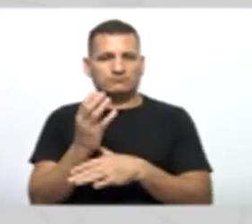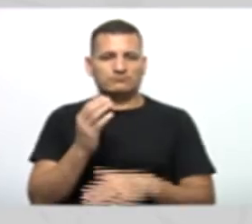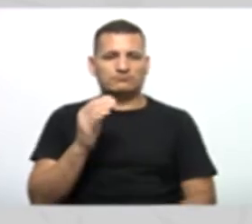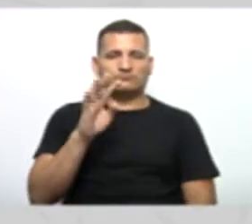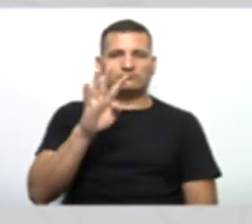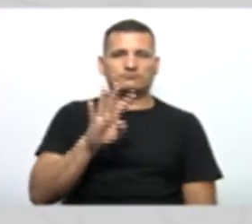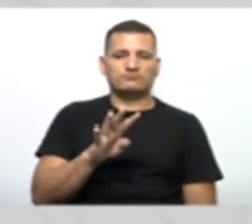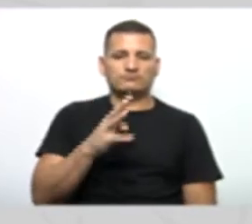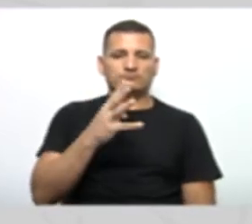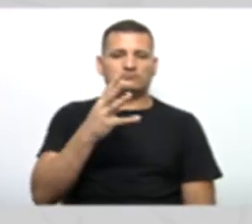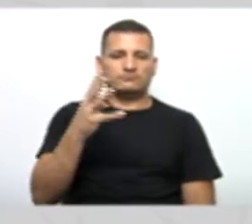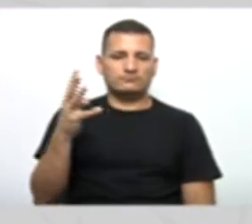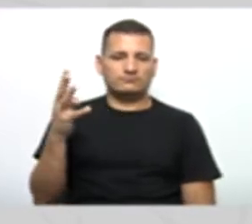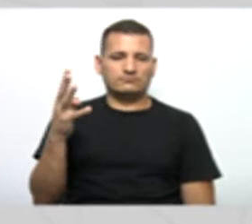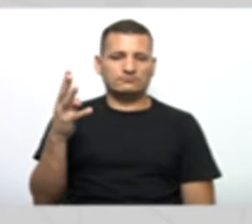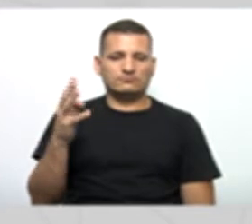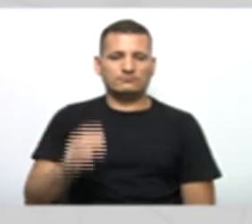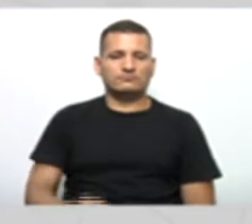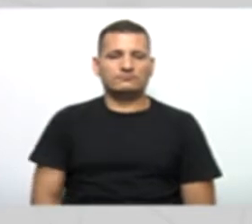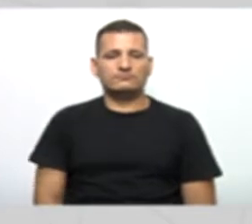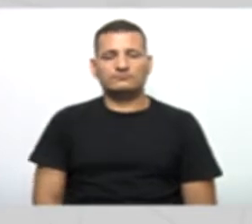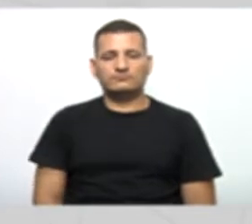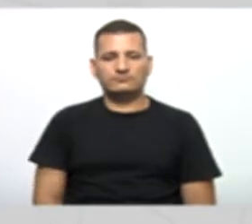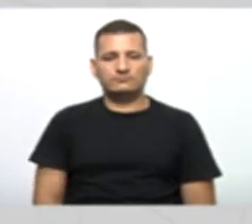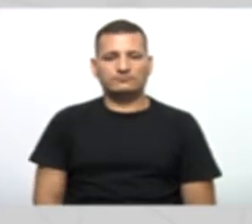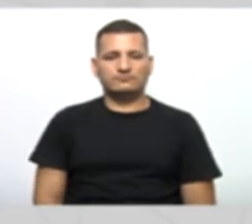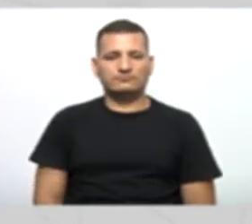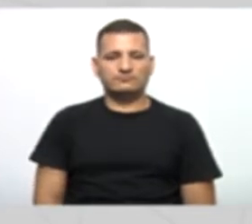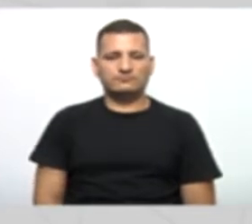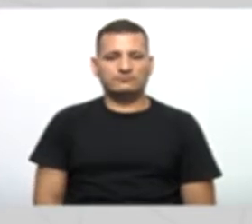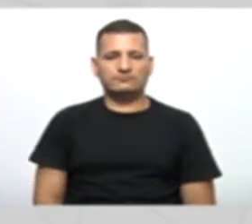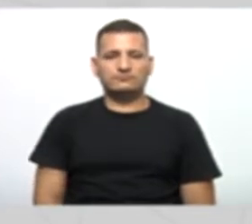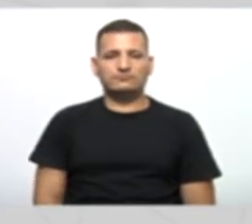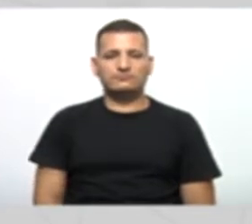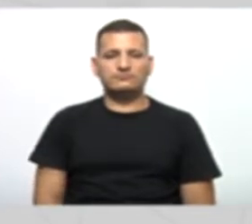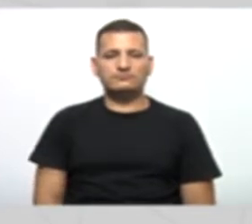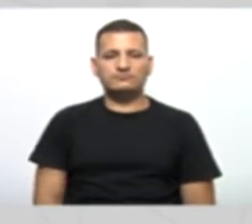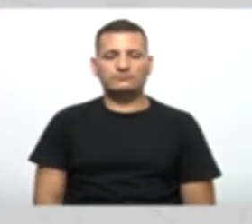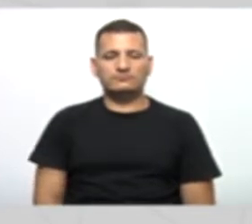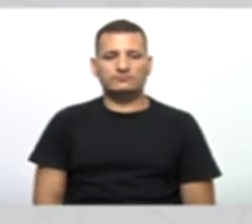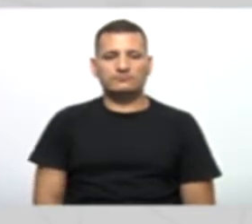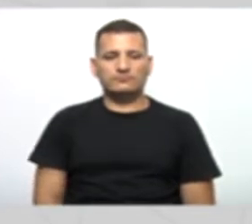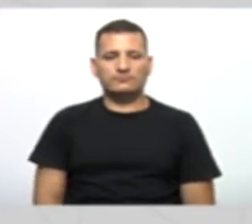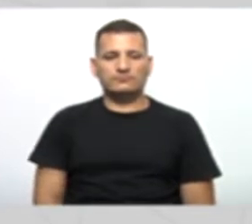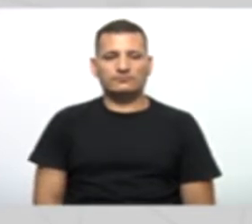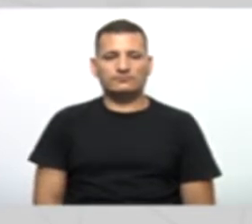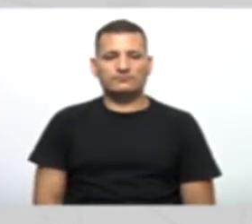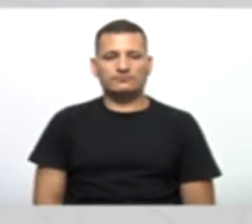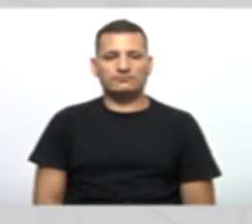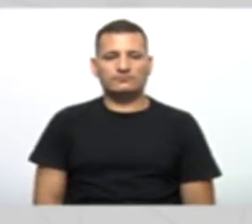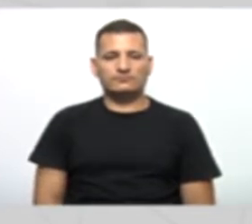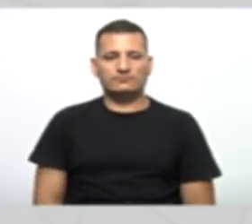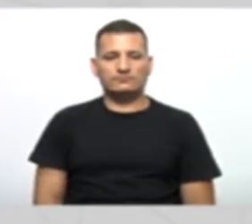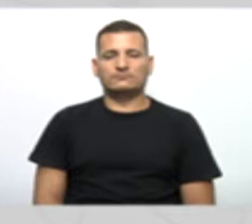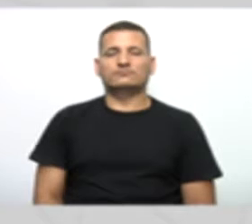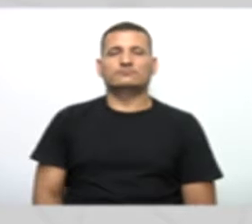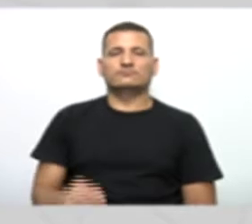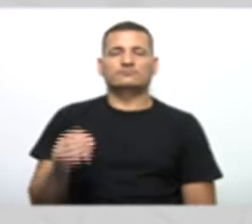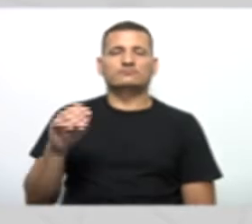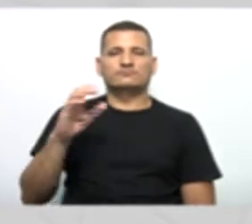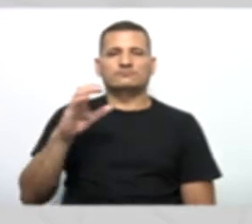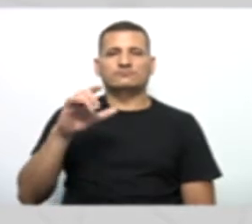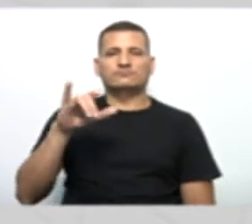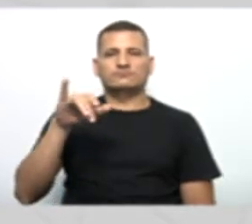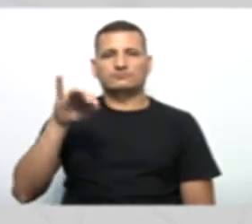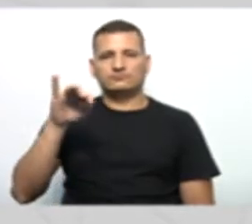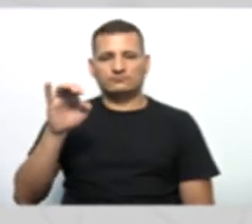modelo aqui. Então aqui nós determinamos que nós temos uma tabela chamada cliente, uma tabela